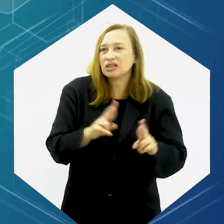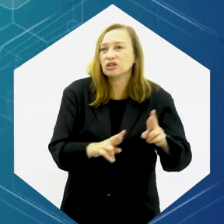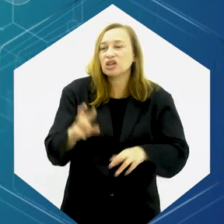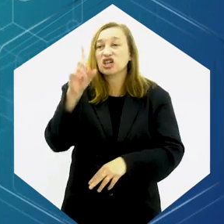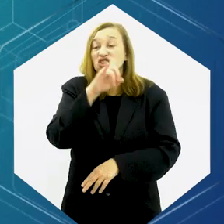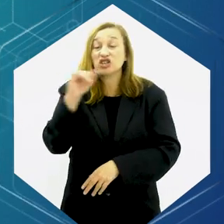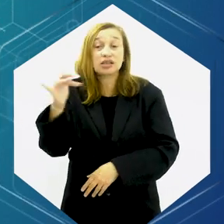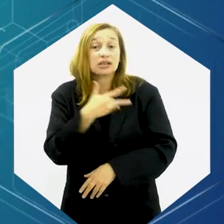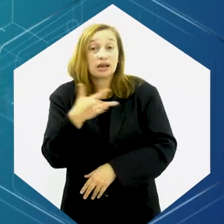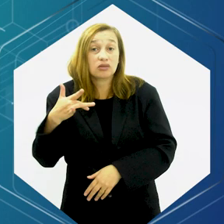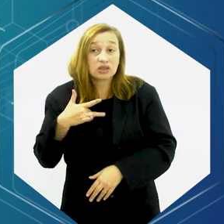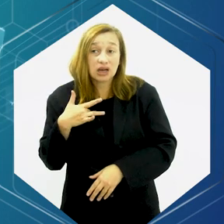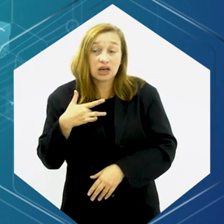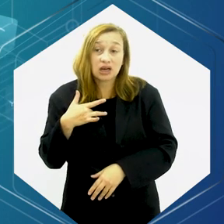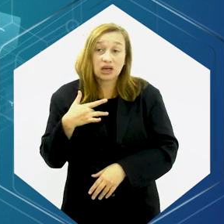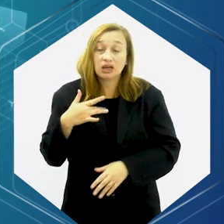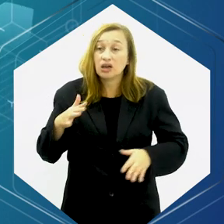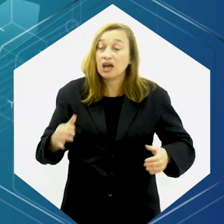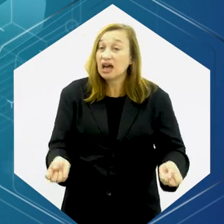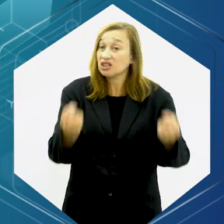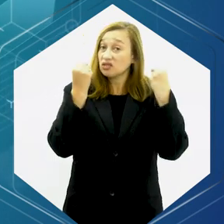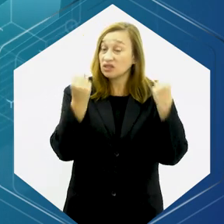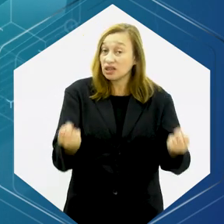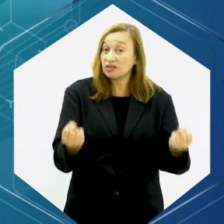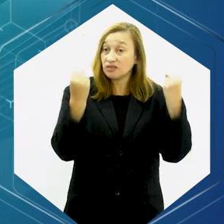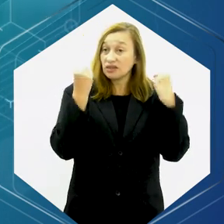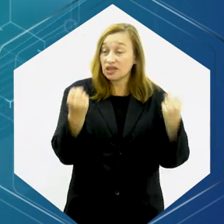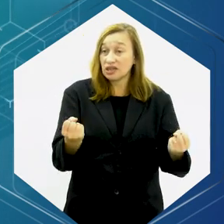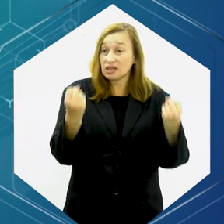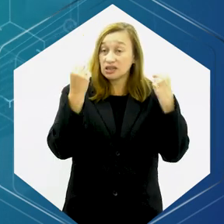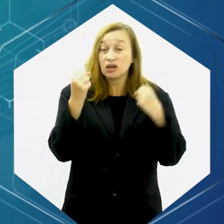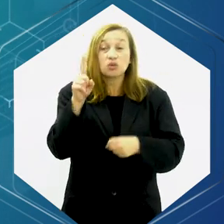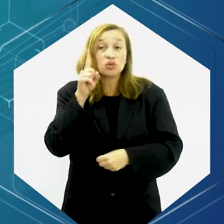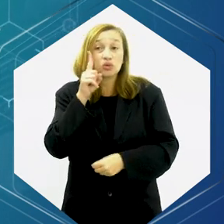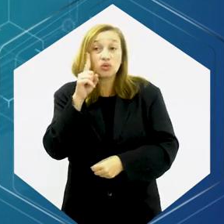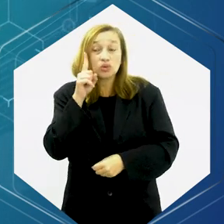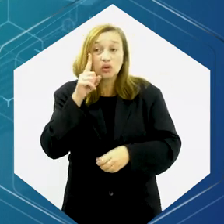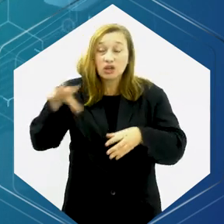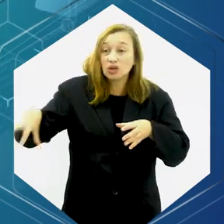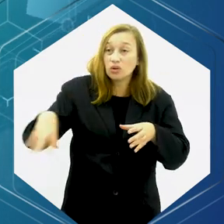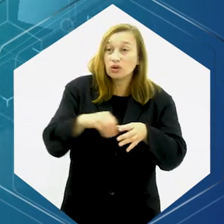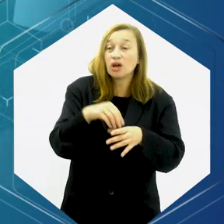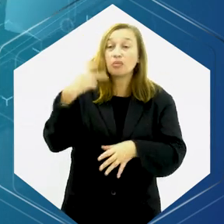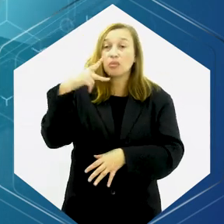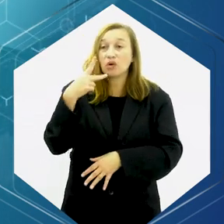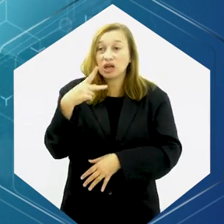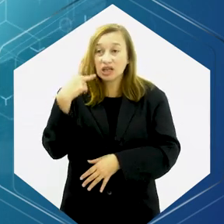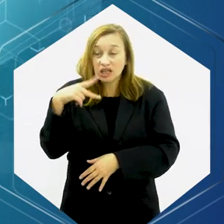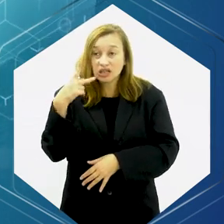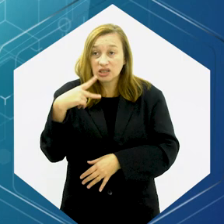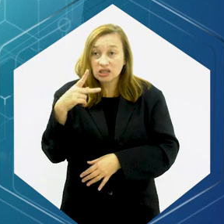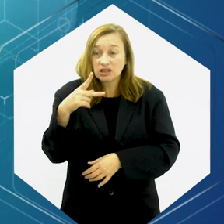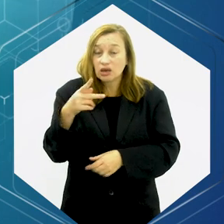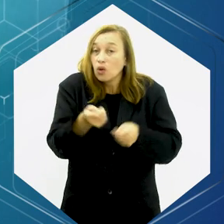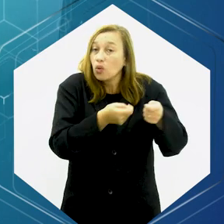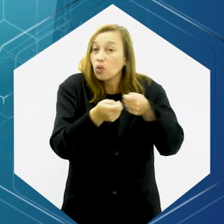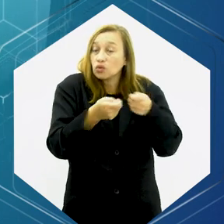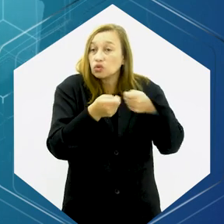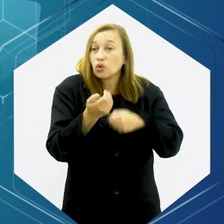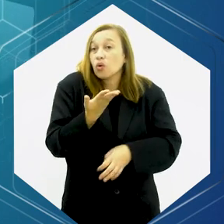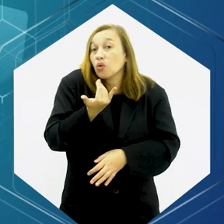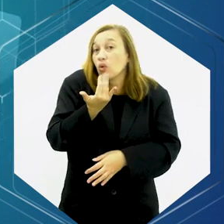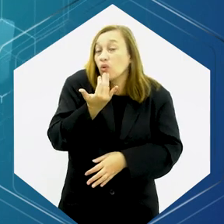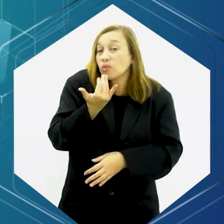relacionadas com a promoção de dietas saudáveis engajamento em atividade física regular implementação de políticas